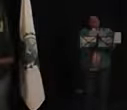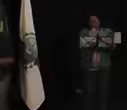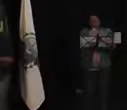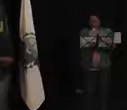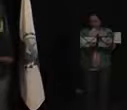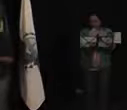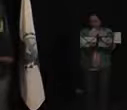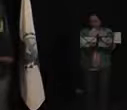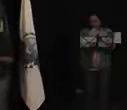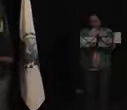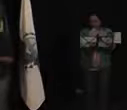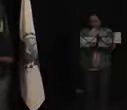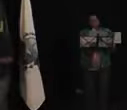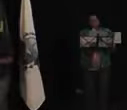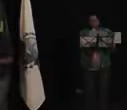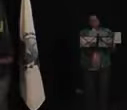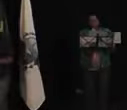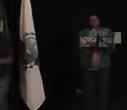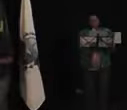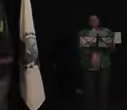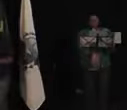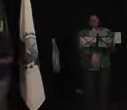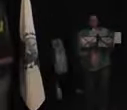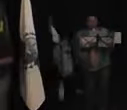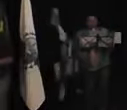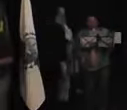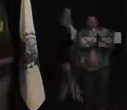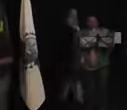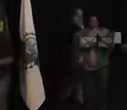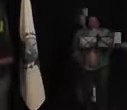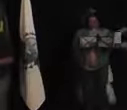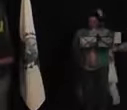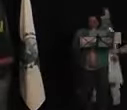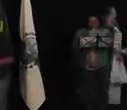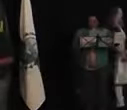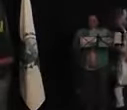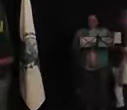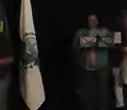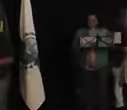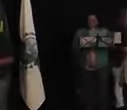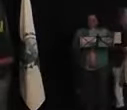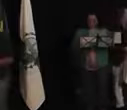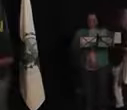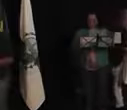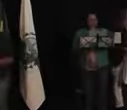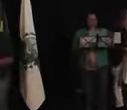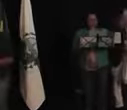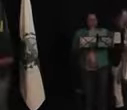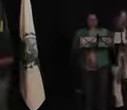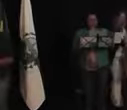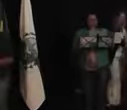para receber. Oi? Tá bom? Para responder naturalmente.